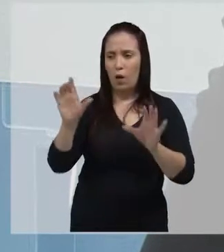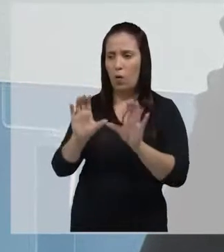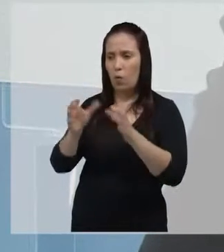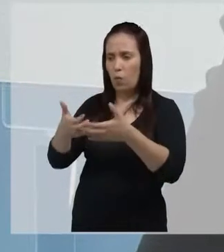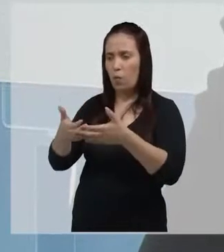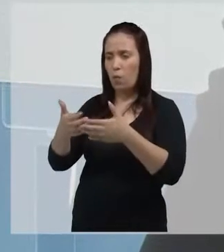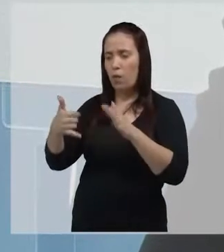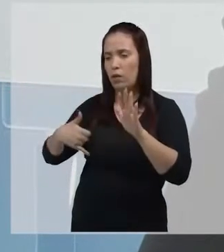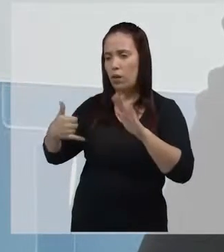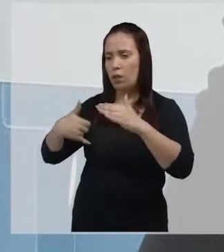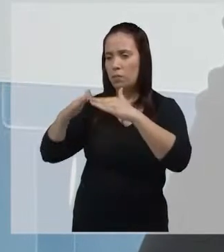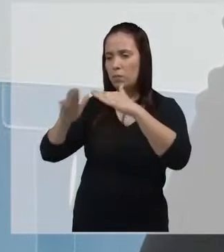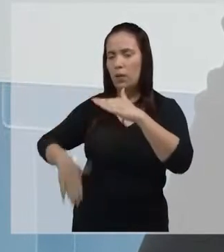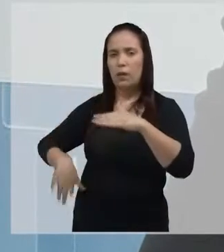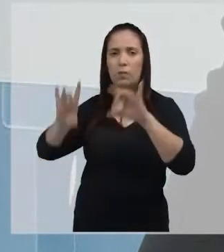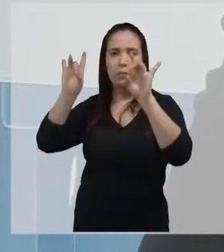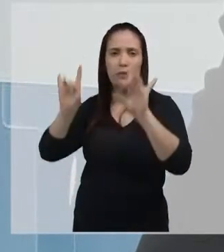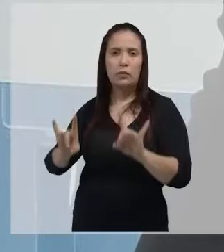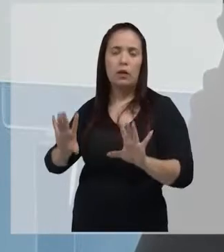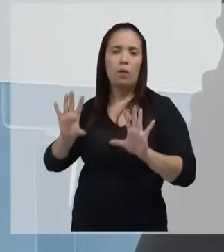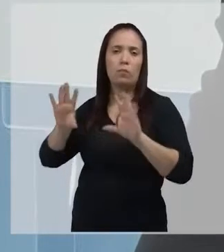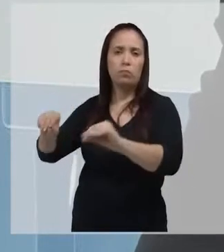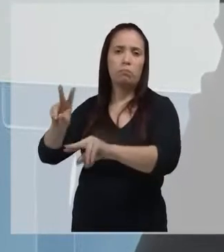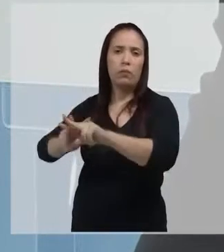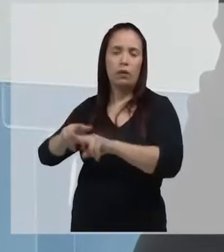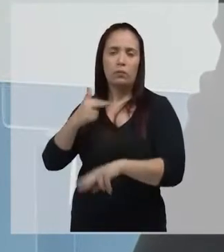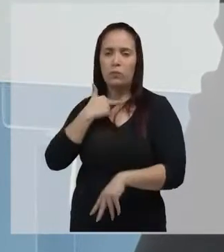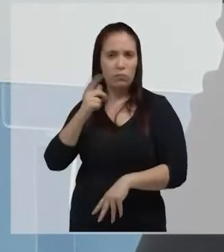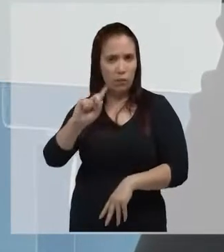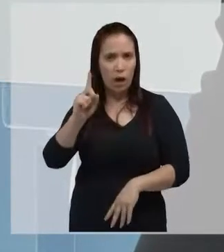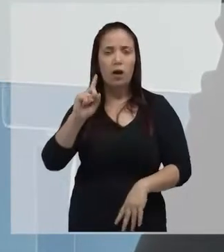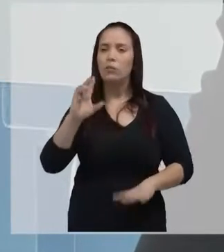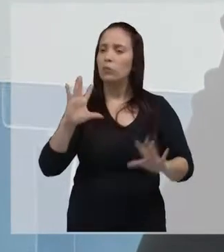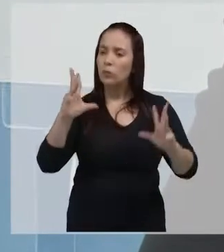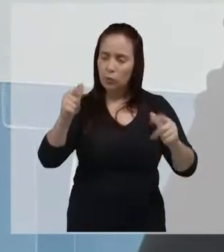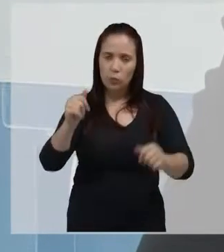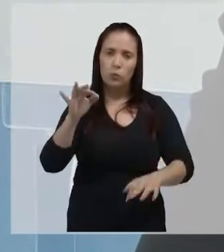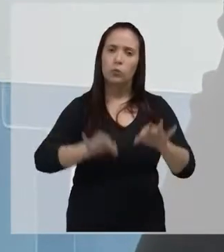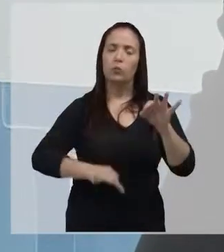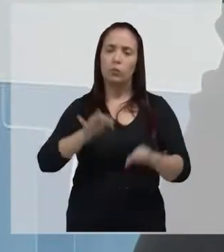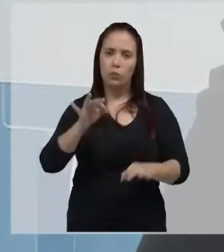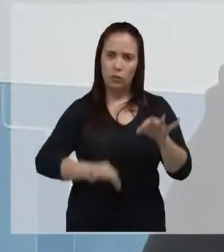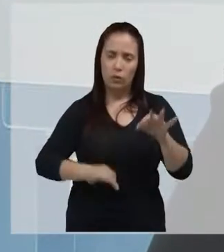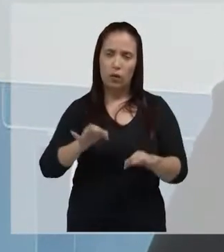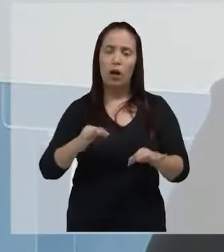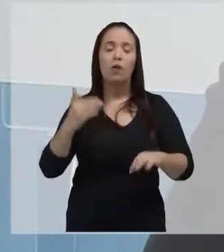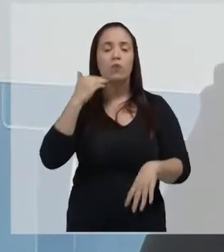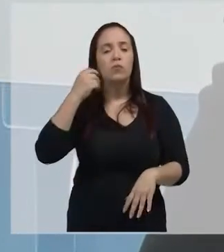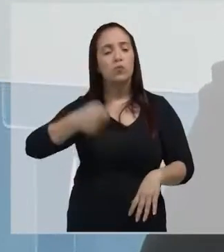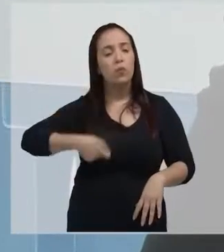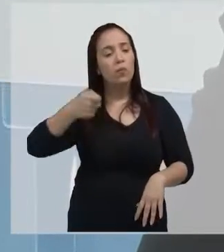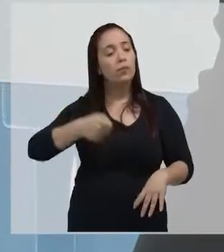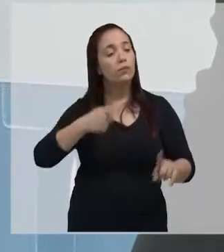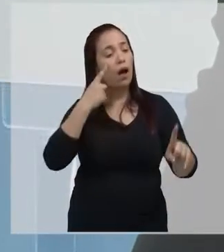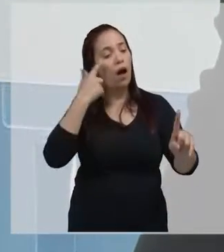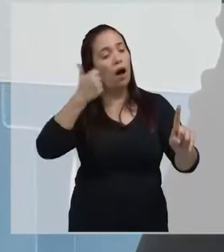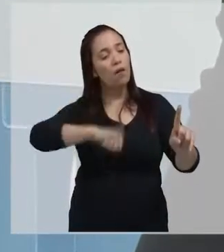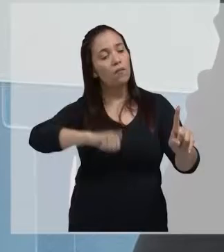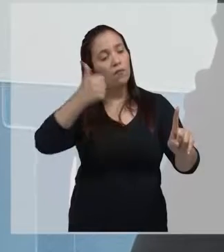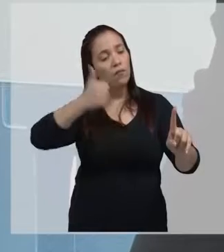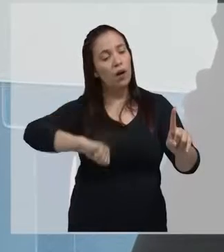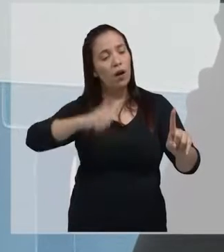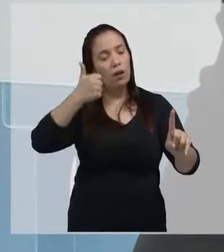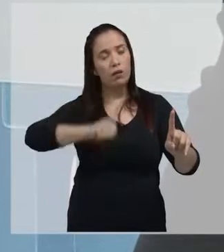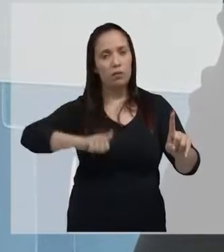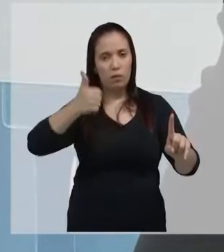julgado. Não existe isso. Não existe isso. Ele vai ser julgado de uma forma diferente, porque o próprio juiz vai ter o entendimento que tem que julgar. Não se ser colocado em